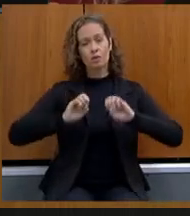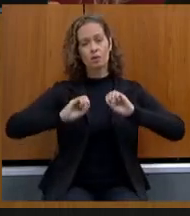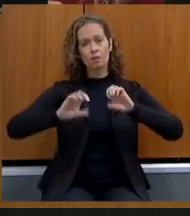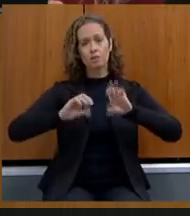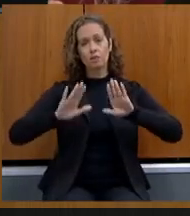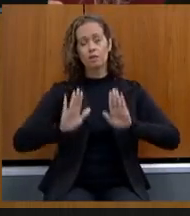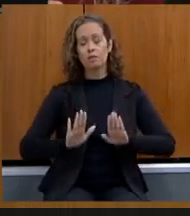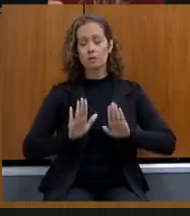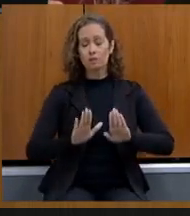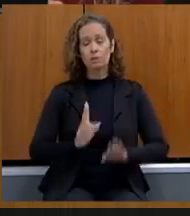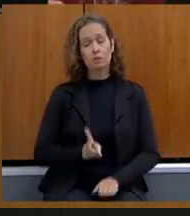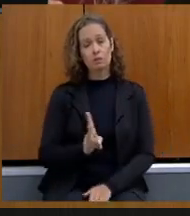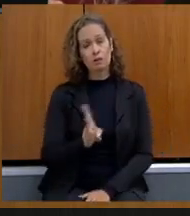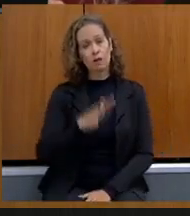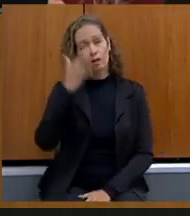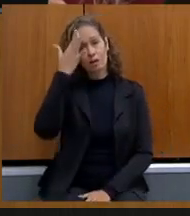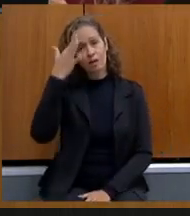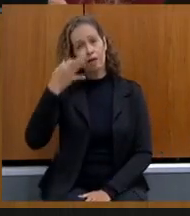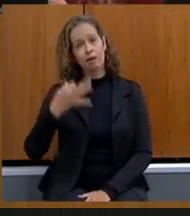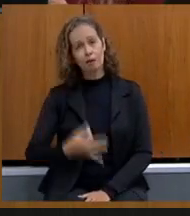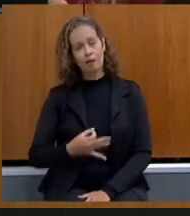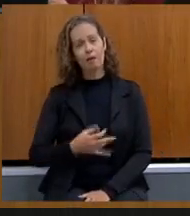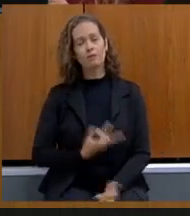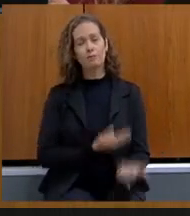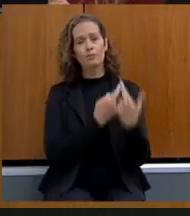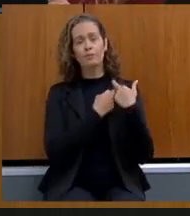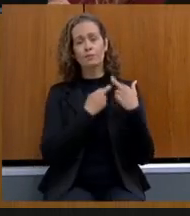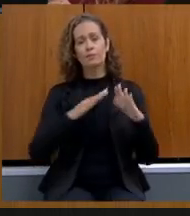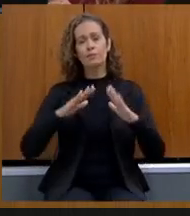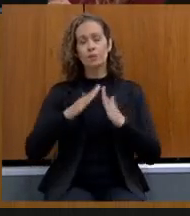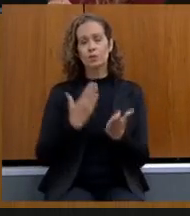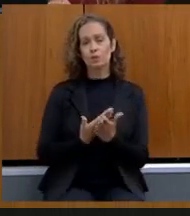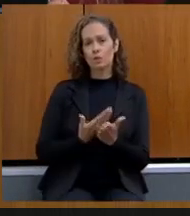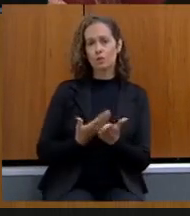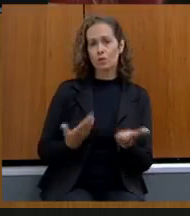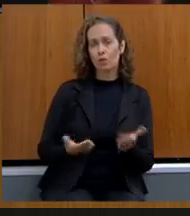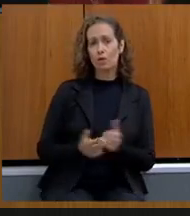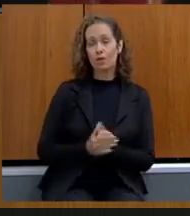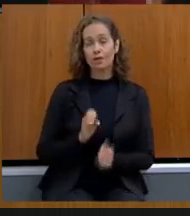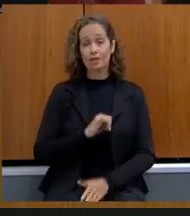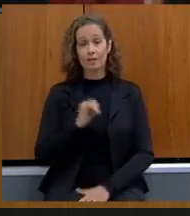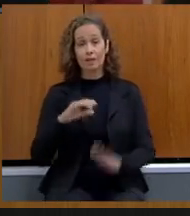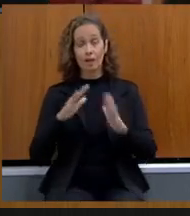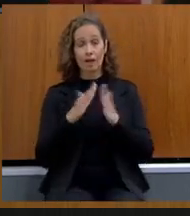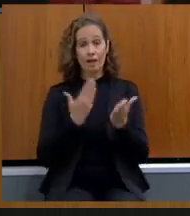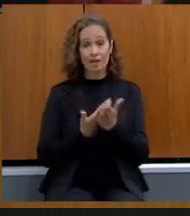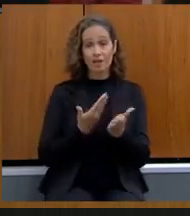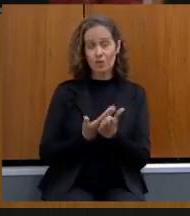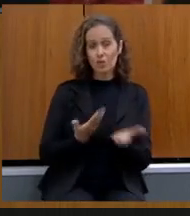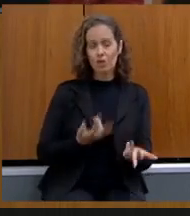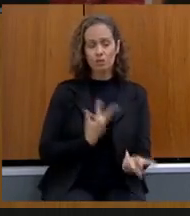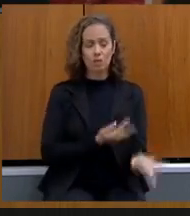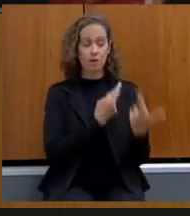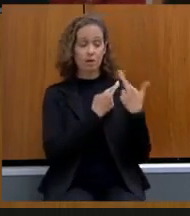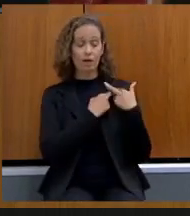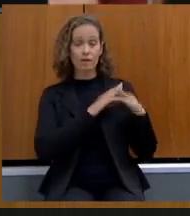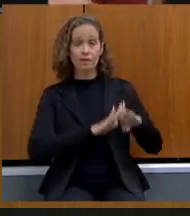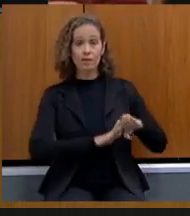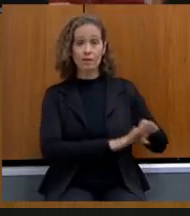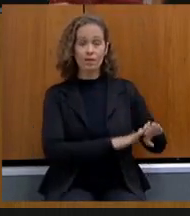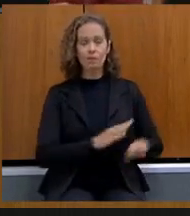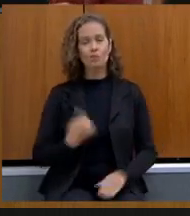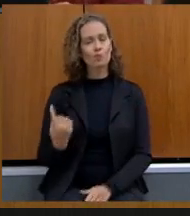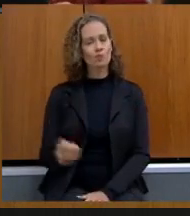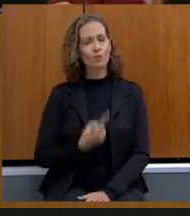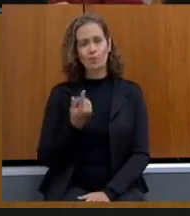e compreender o papel da escola e quando a escola deixa de cumprir o seu papel a gente